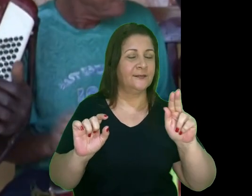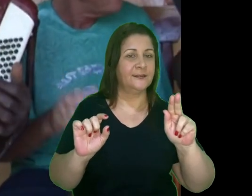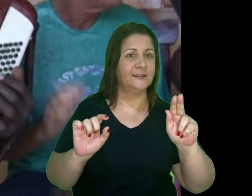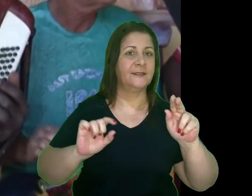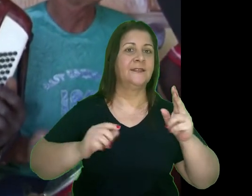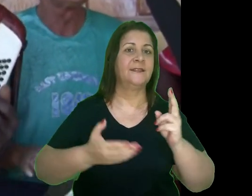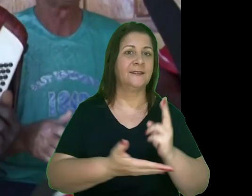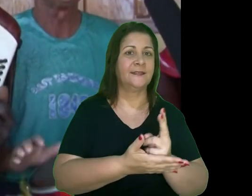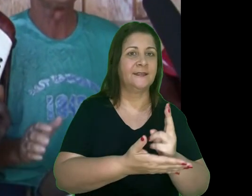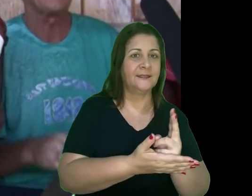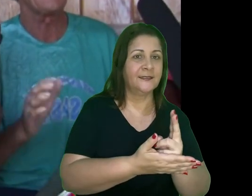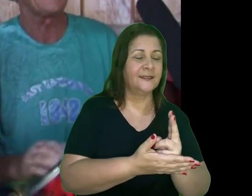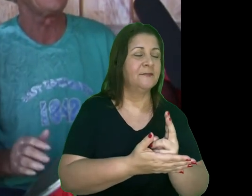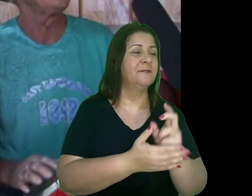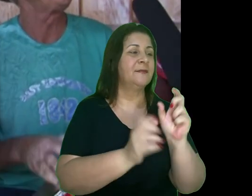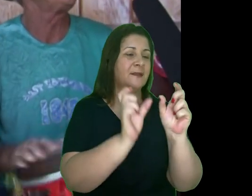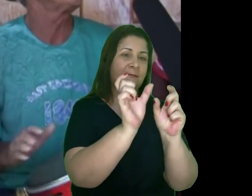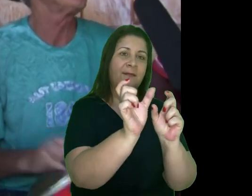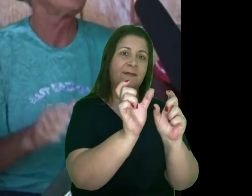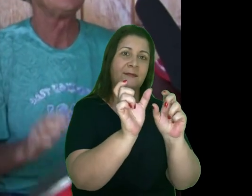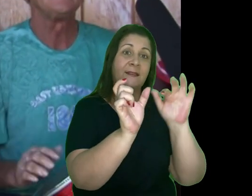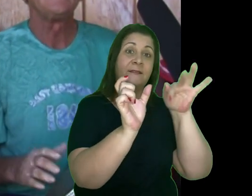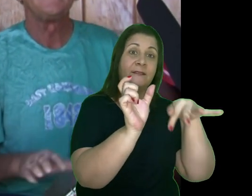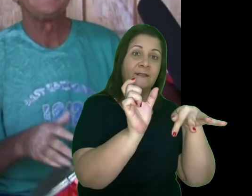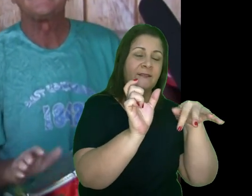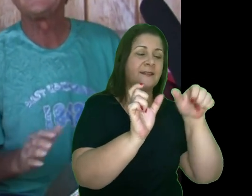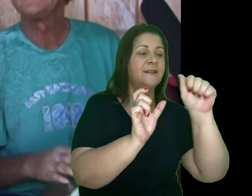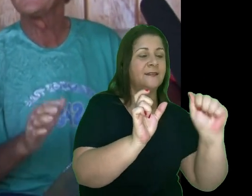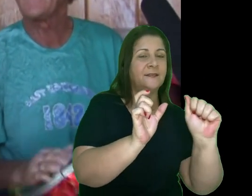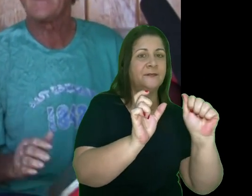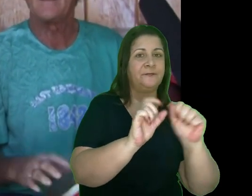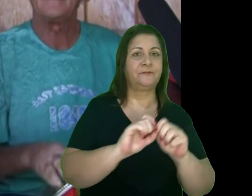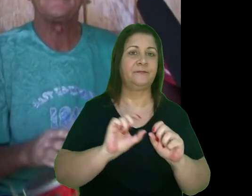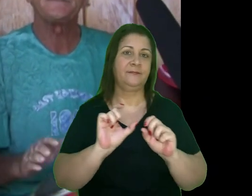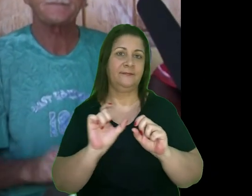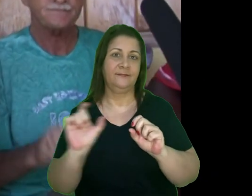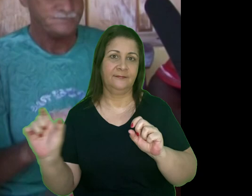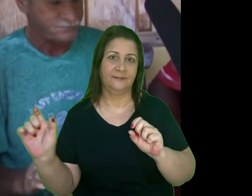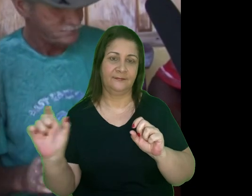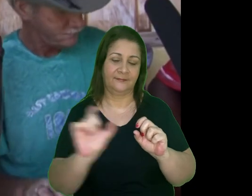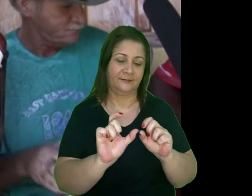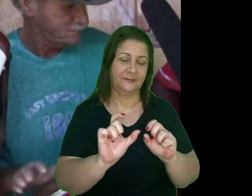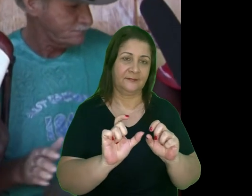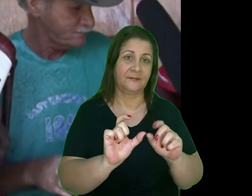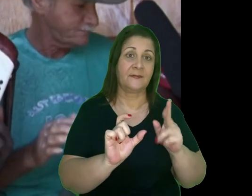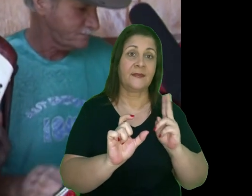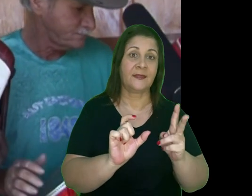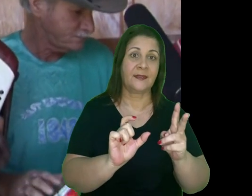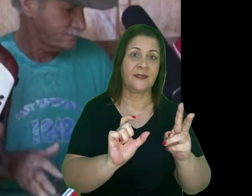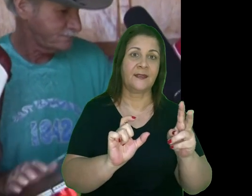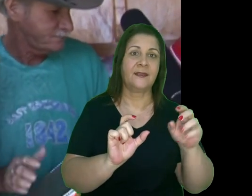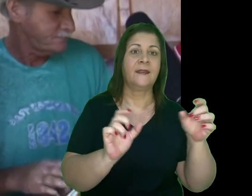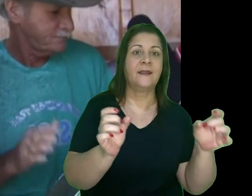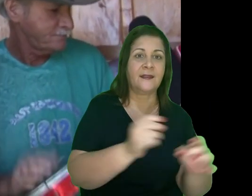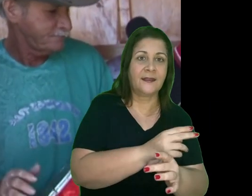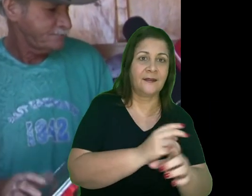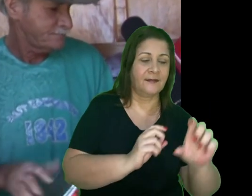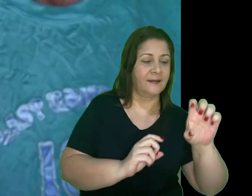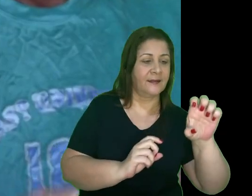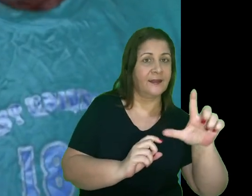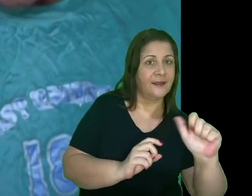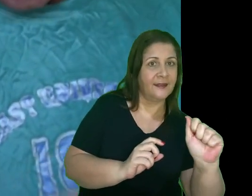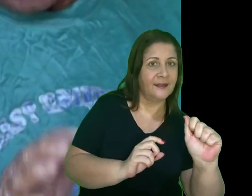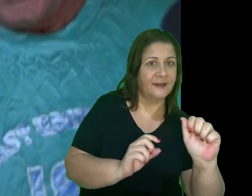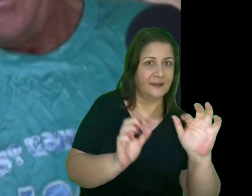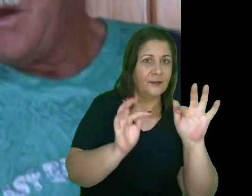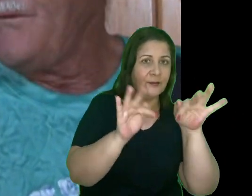frases utilizarão como rimas as tônicas terminadas em A. Na linha do Sentinela, tônicas terminadas em